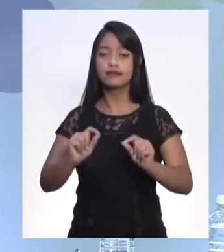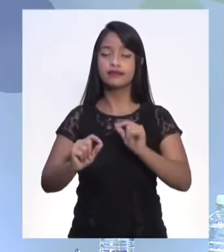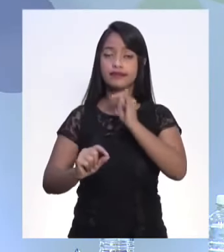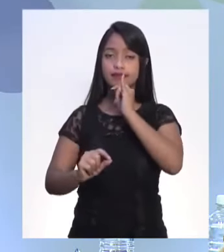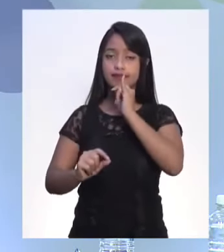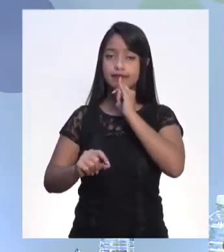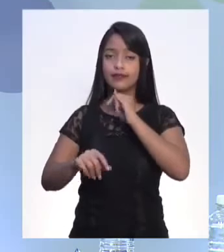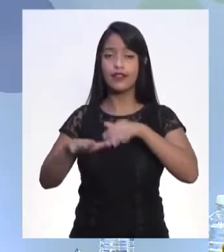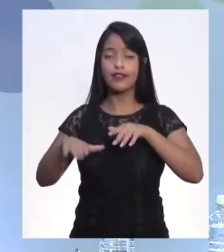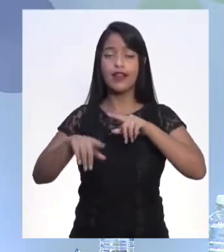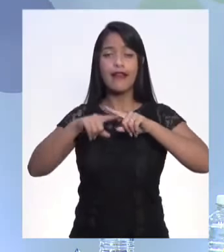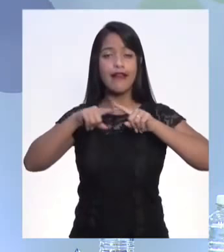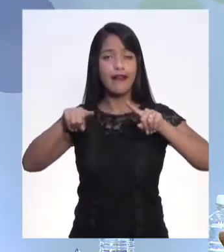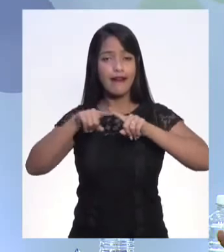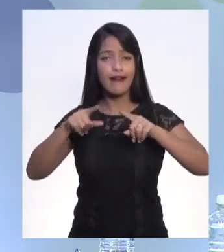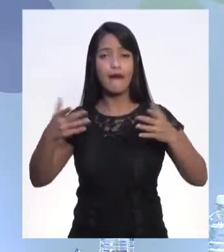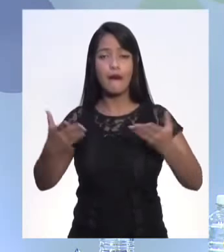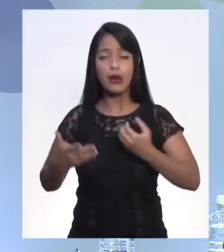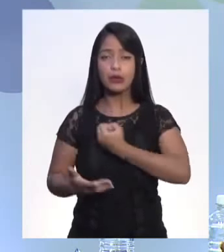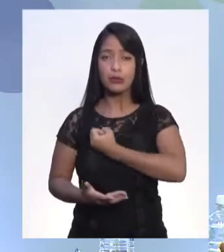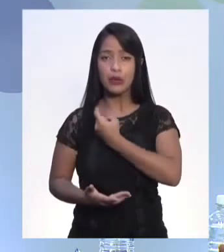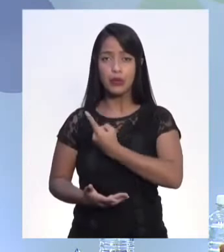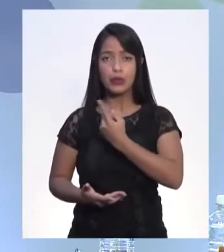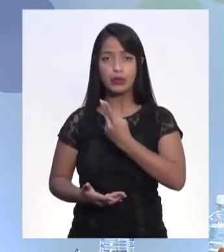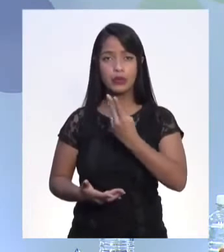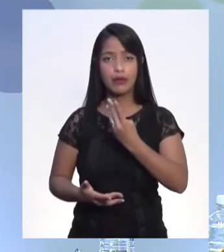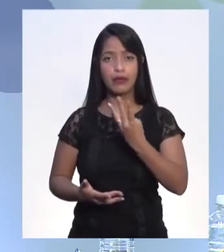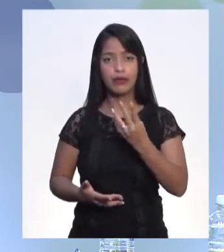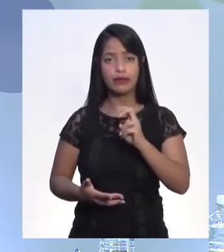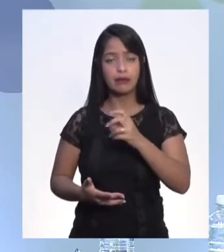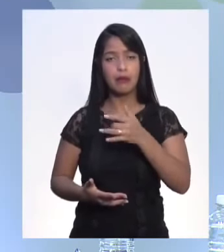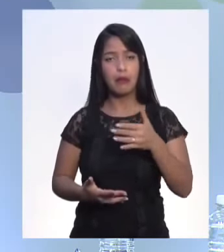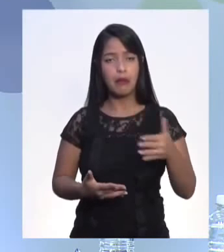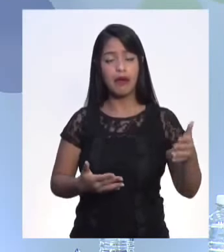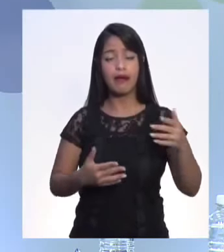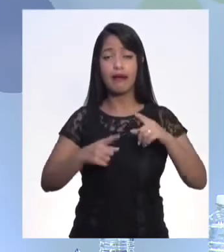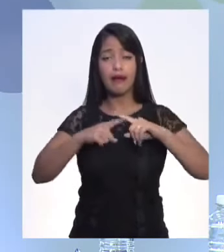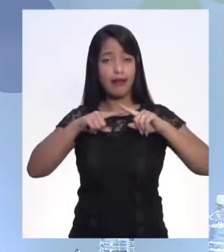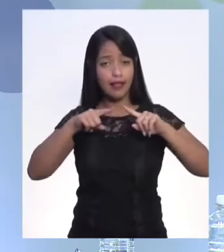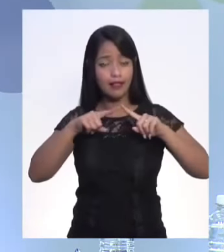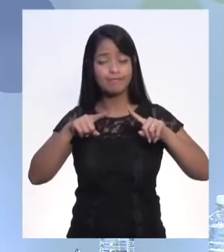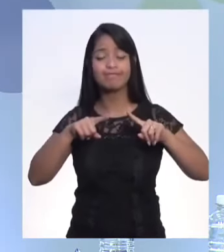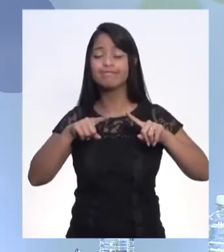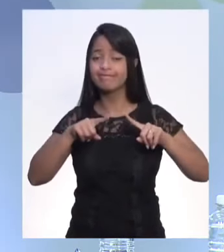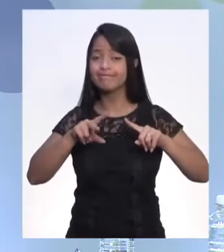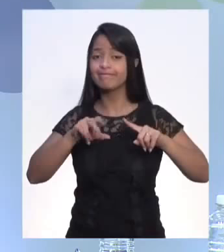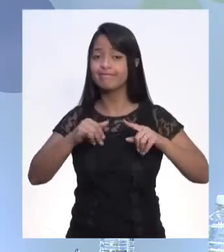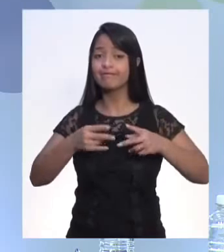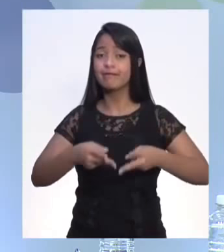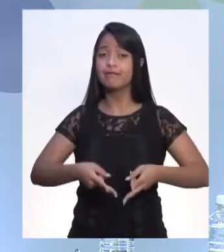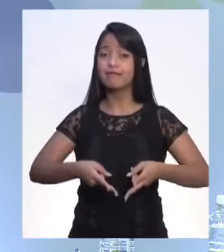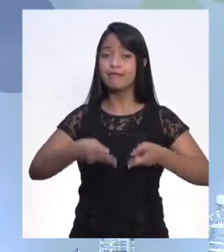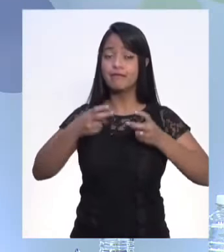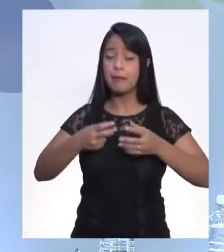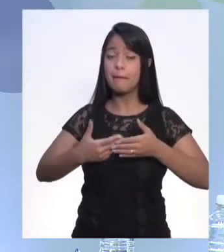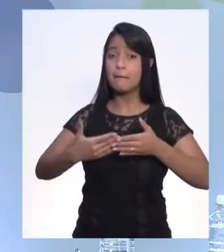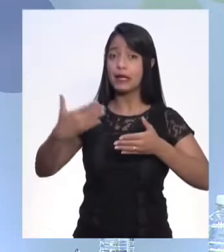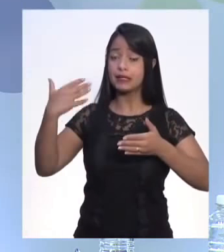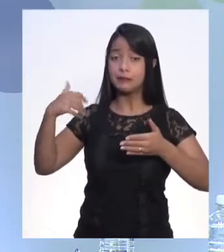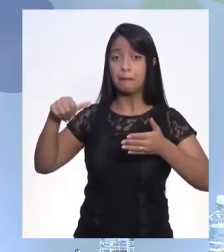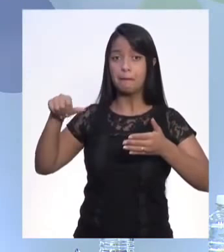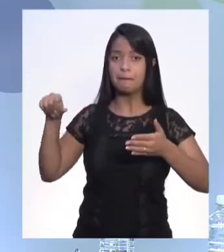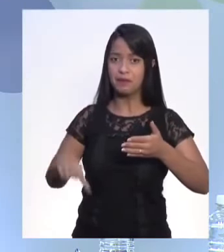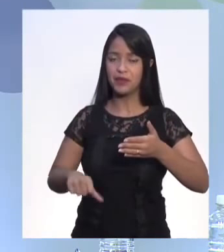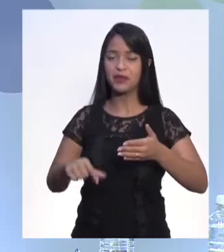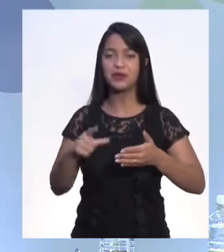reclama do sistema de numeração que a gente tem a gente não sabe nada então o objetivo da aula de e também que a gente